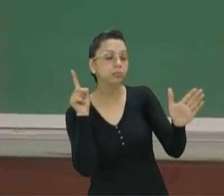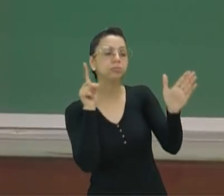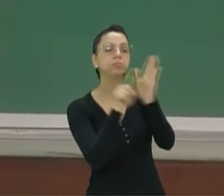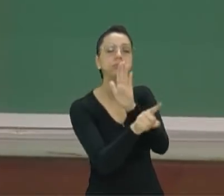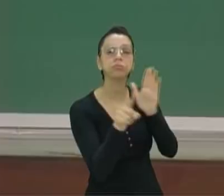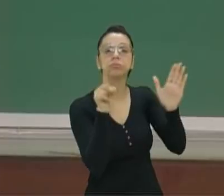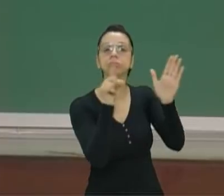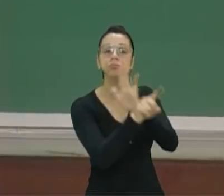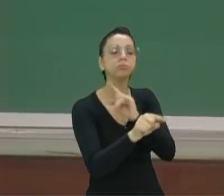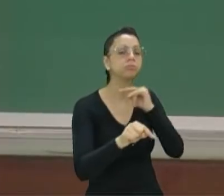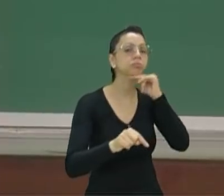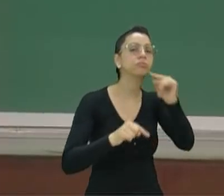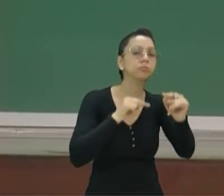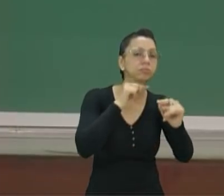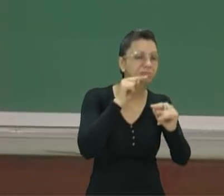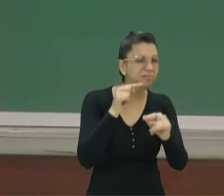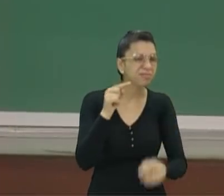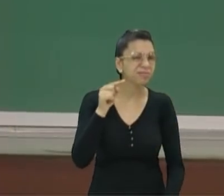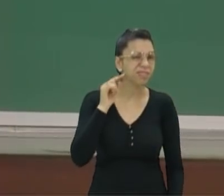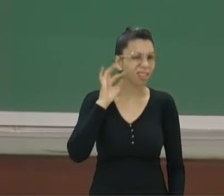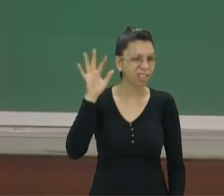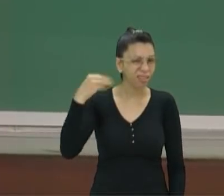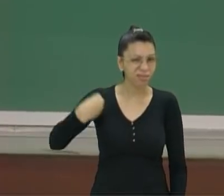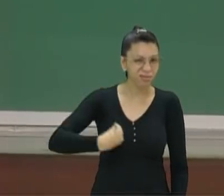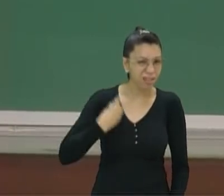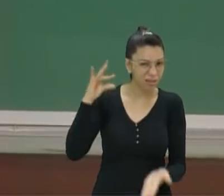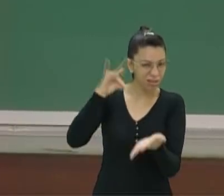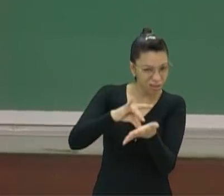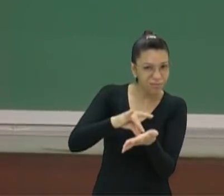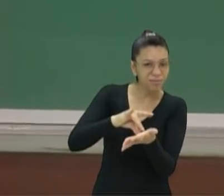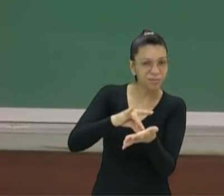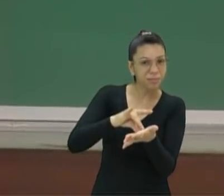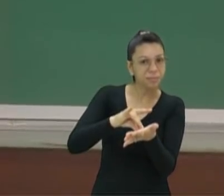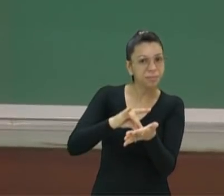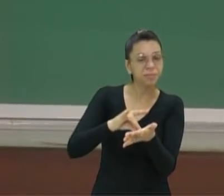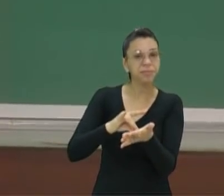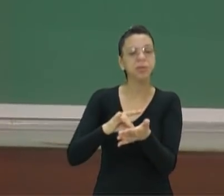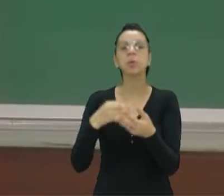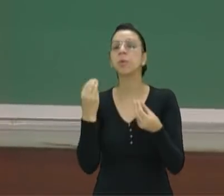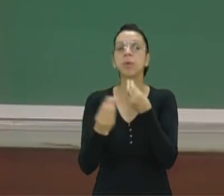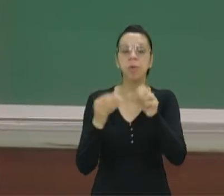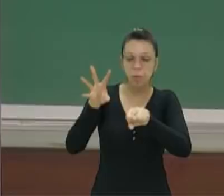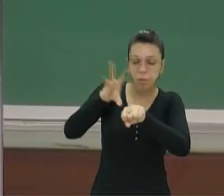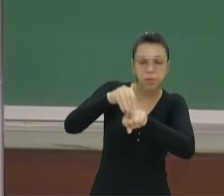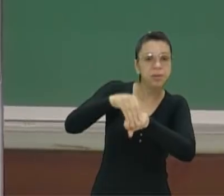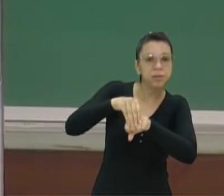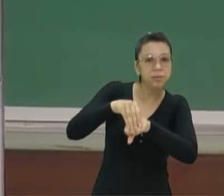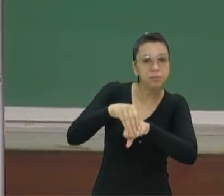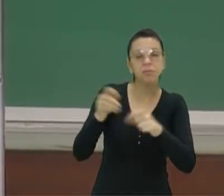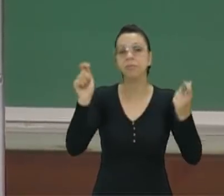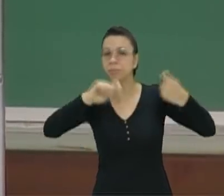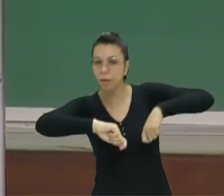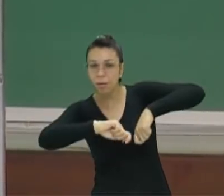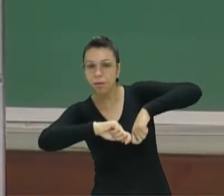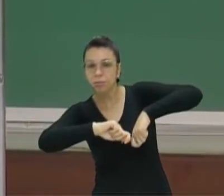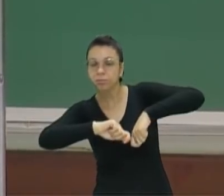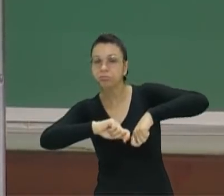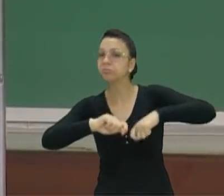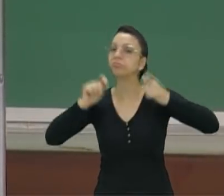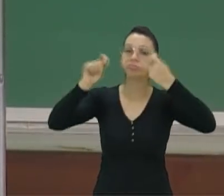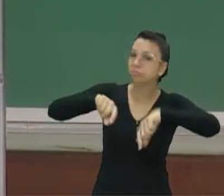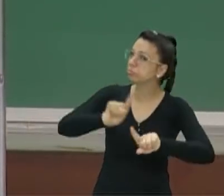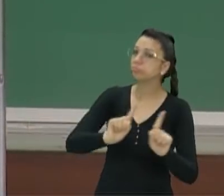exatamente isso. Será que existe certeza? A verdade existe? Como é o conhecimento? É possível? Não é possível? Então são